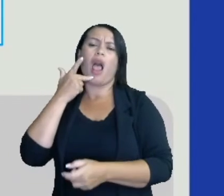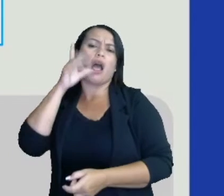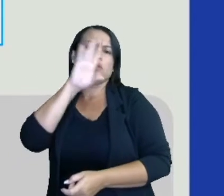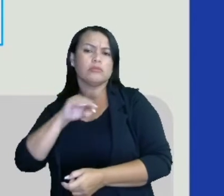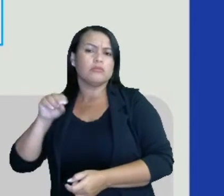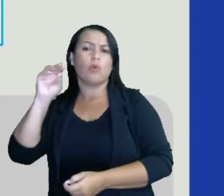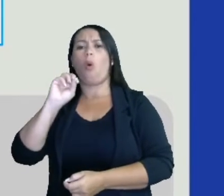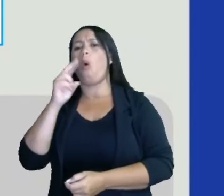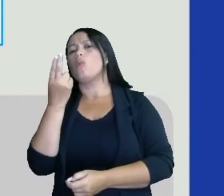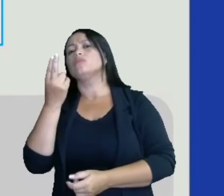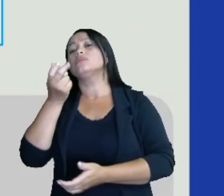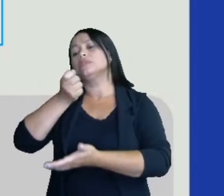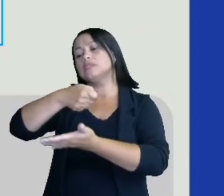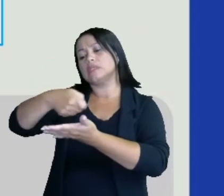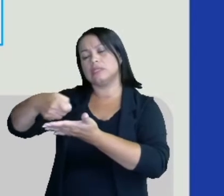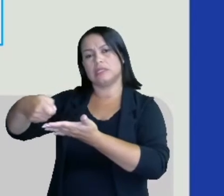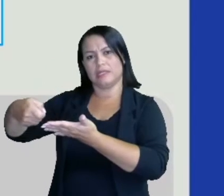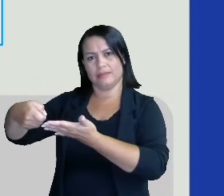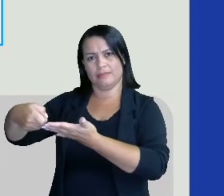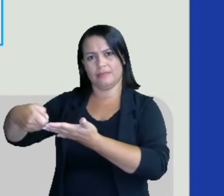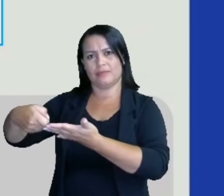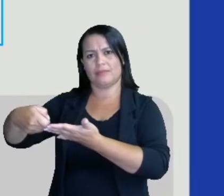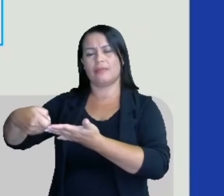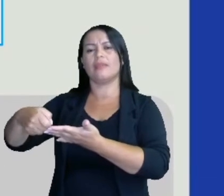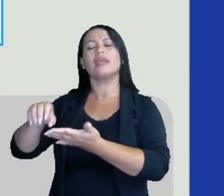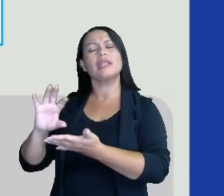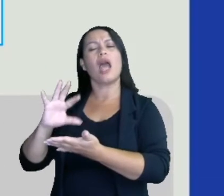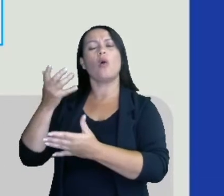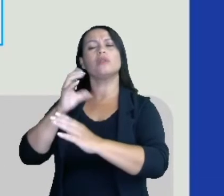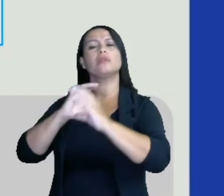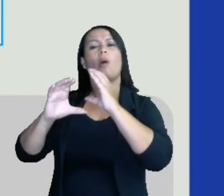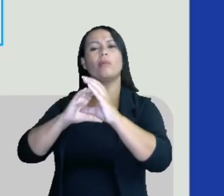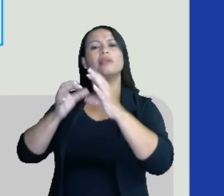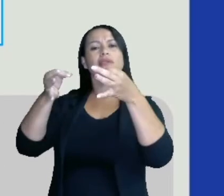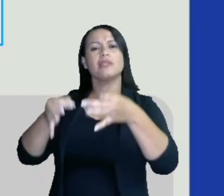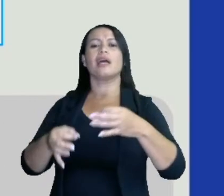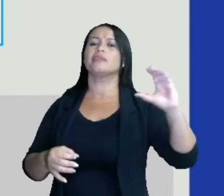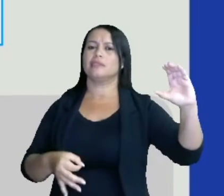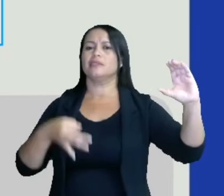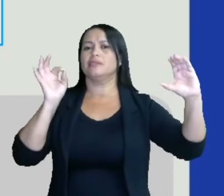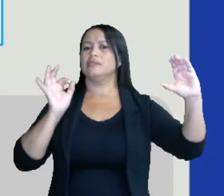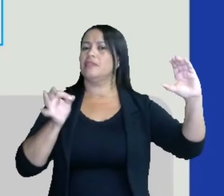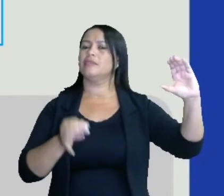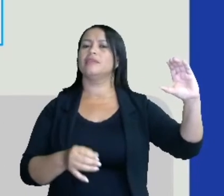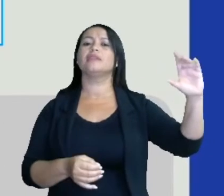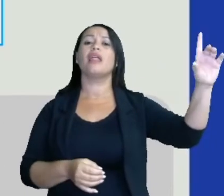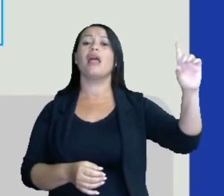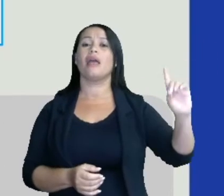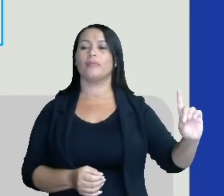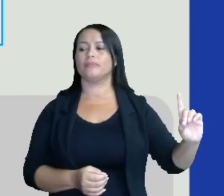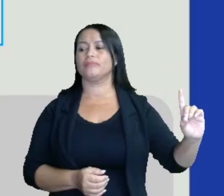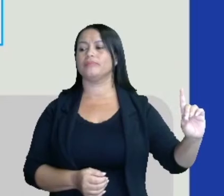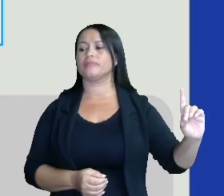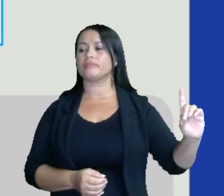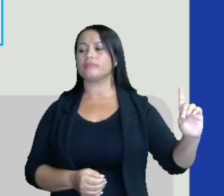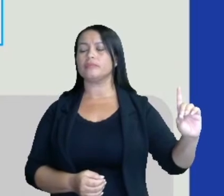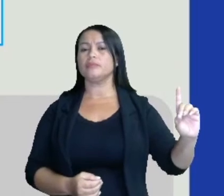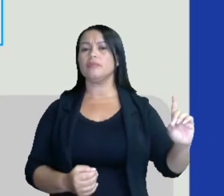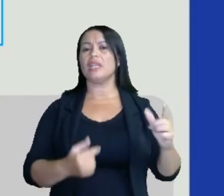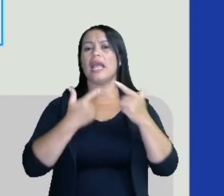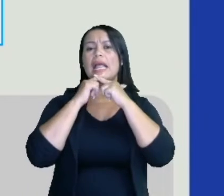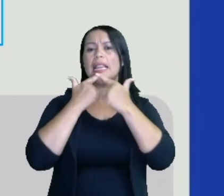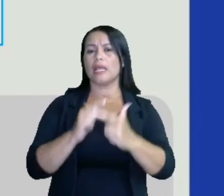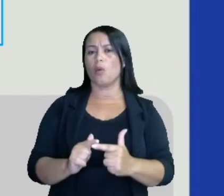gente falando ou escrevendo, acontecendo aí a comunicação. Então a letra C está certa. Letra D.